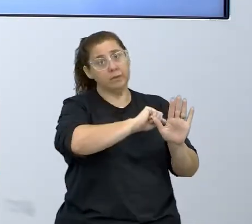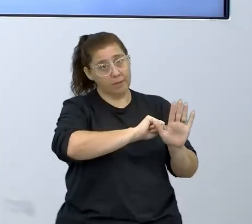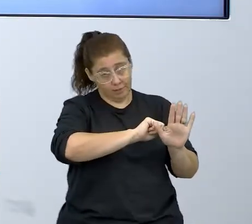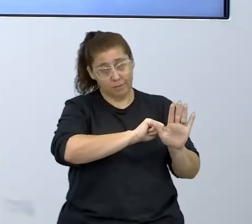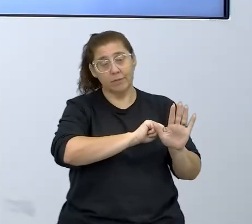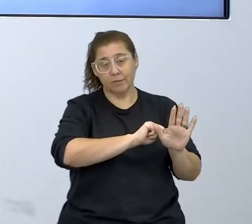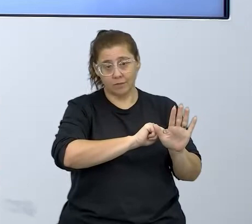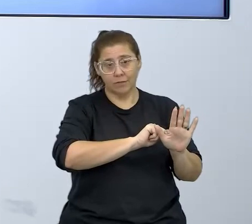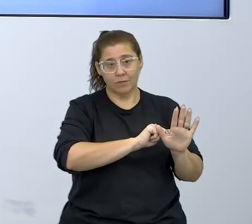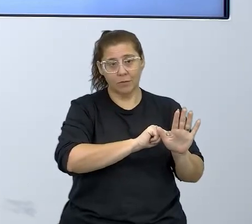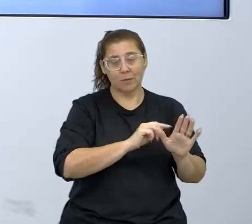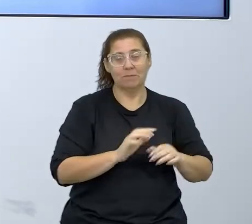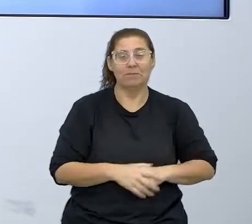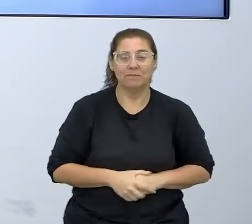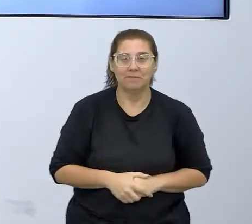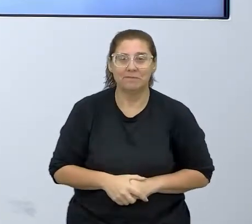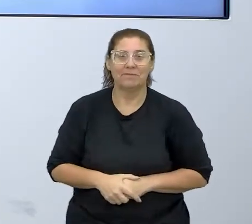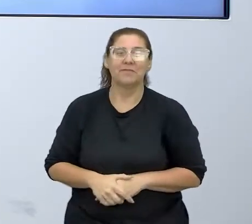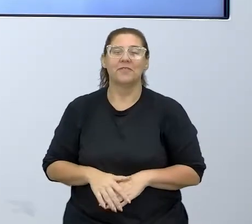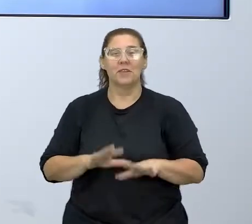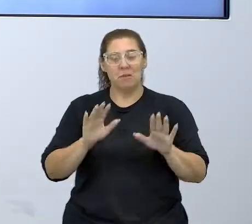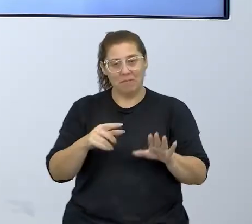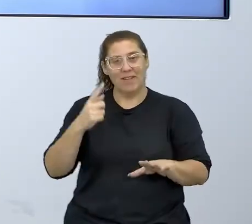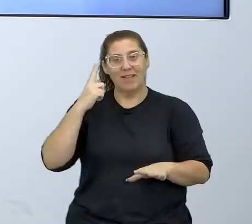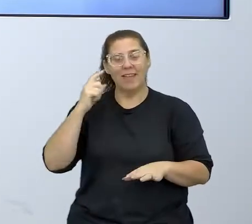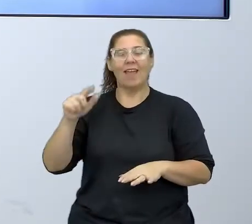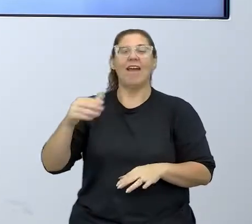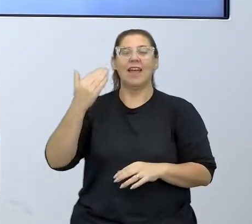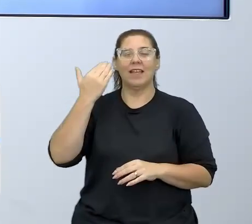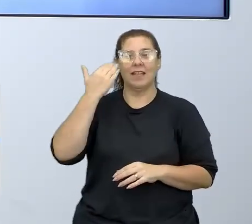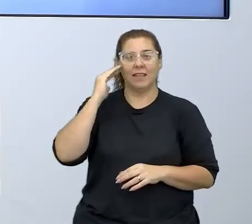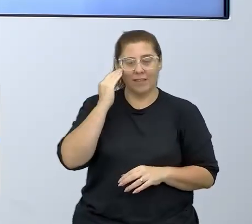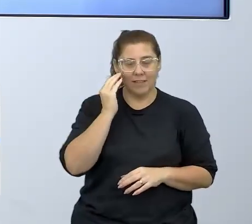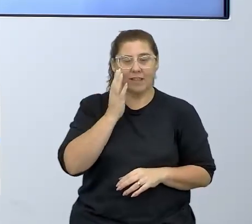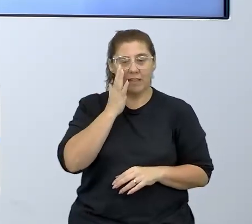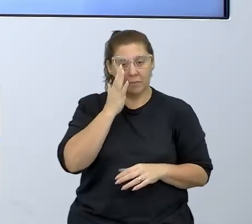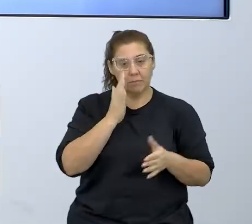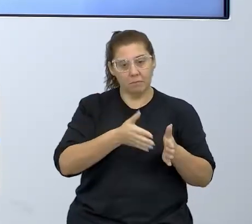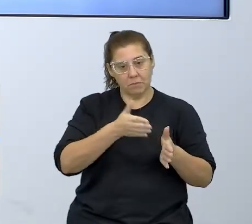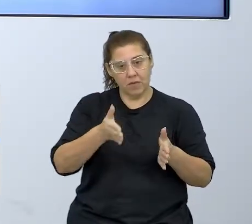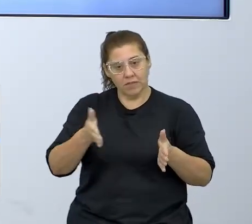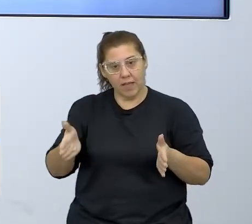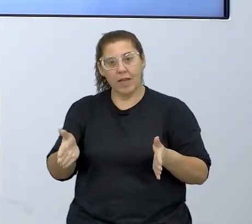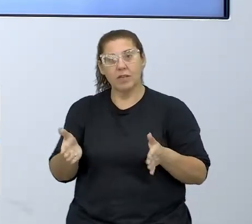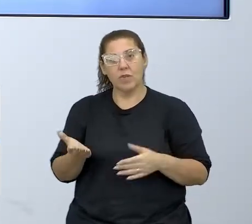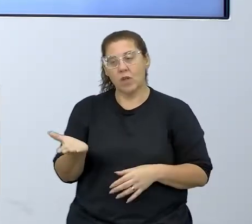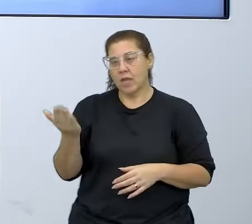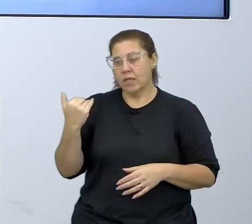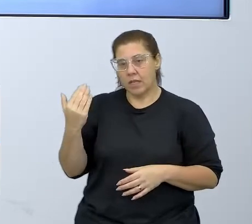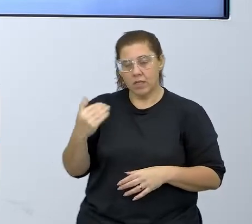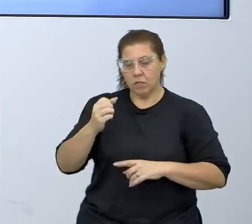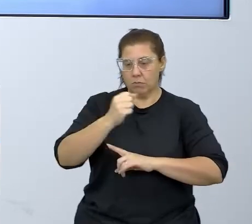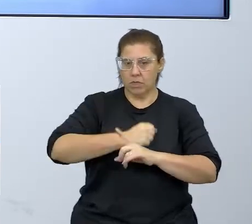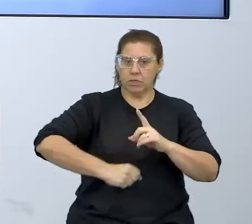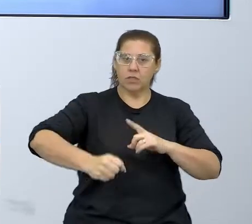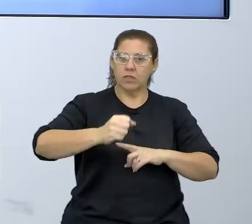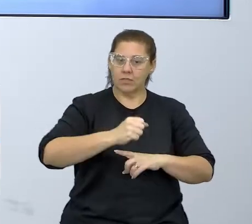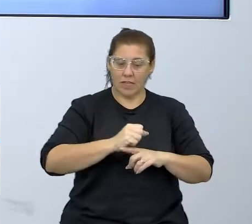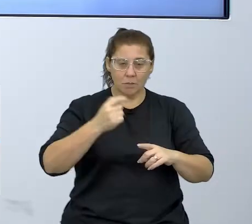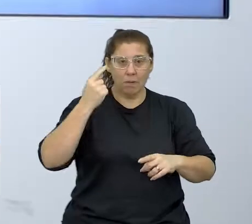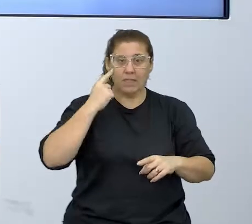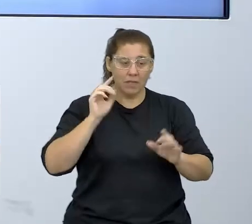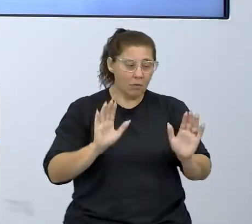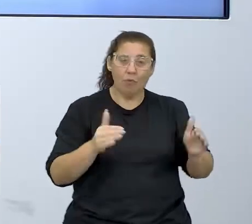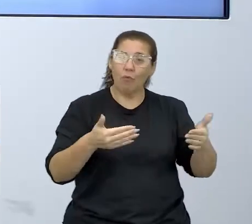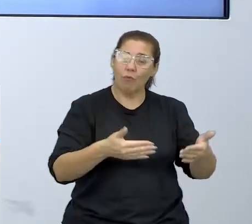performance, atriz, né, gente? Mas a ideia é entender justamente esse processo que antes a gente tinha uma sociedade muito mais pautada no pensar